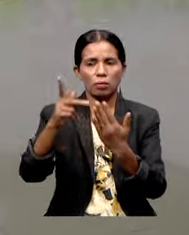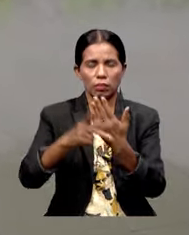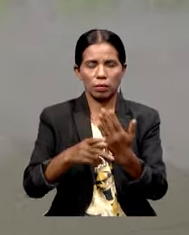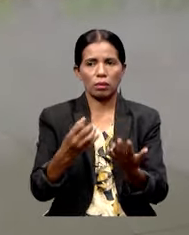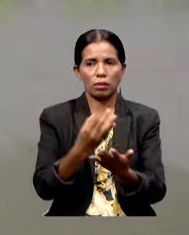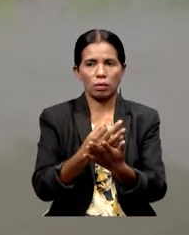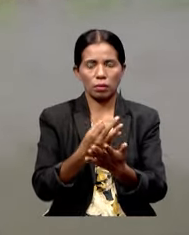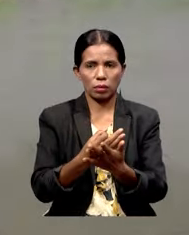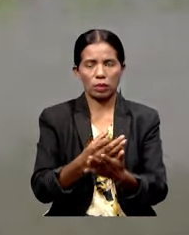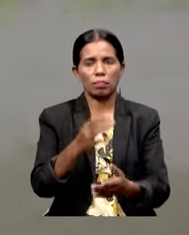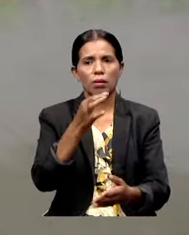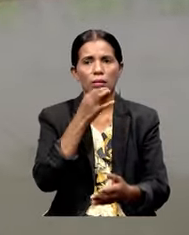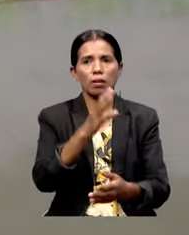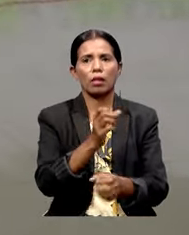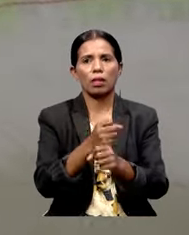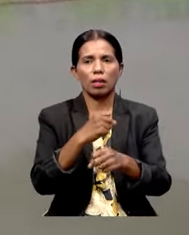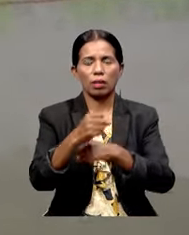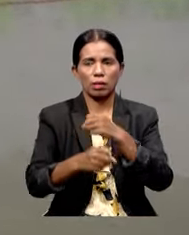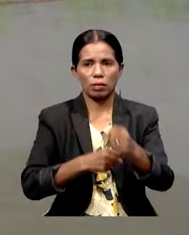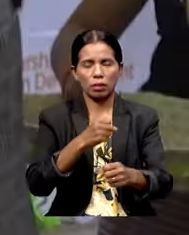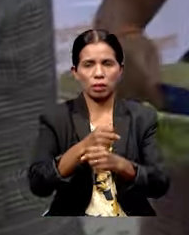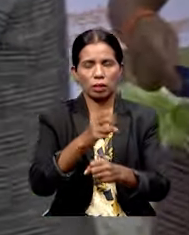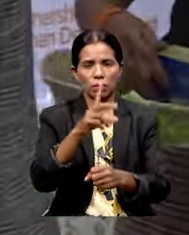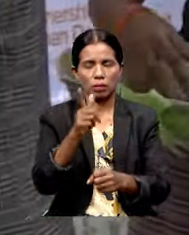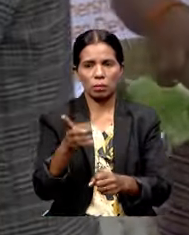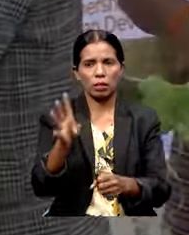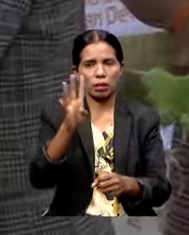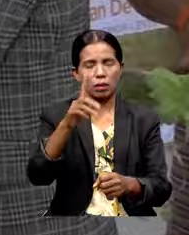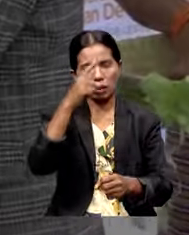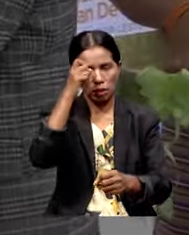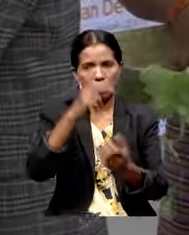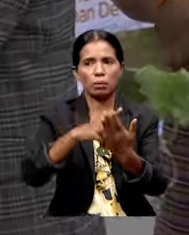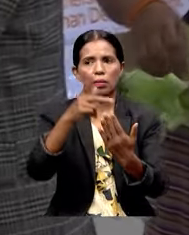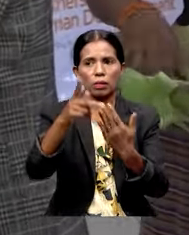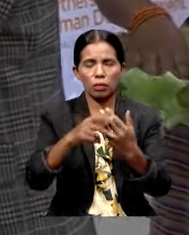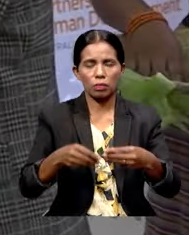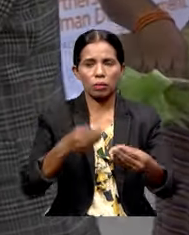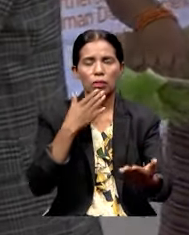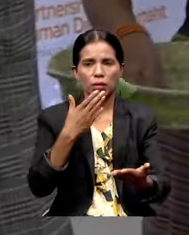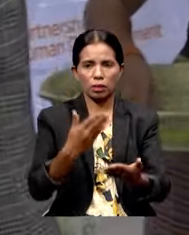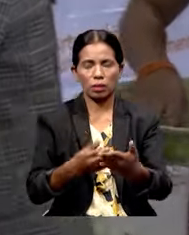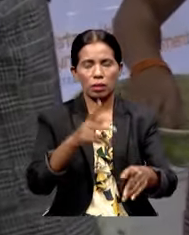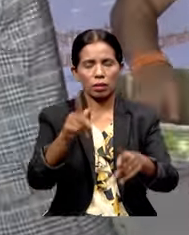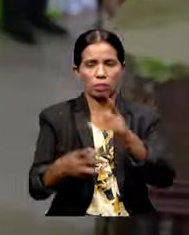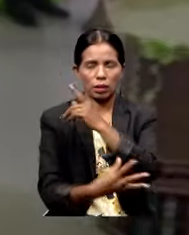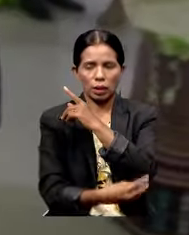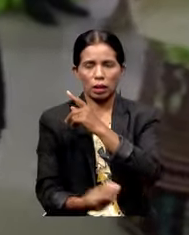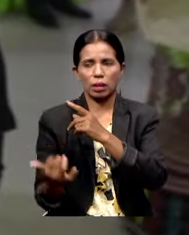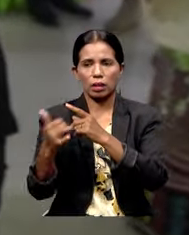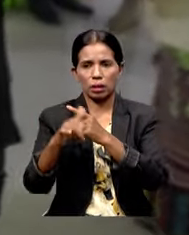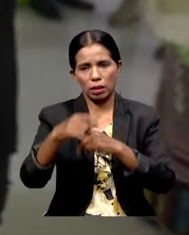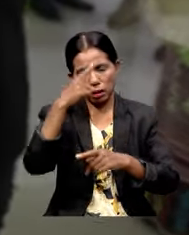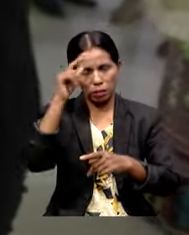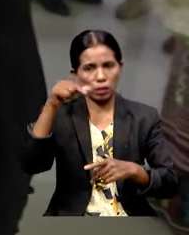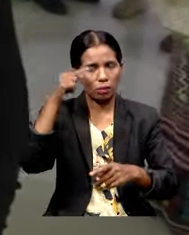Mãe Condicional, nebe criona yetina rihunrua walu, tamba programa refere, fo benefício liuba ema vulnerável sira. Tamba ne